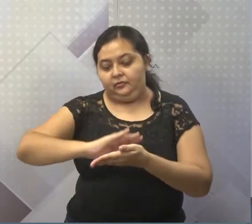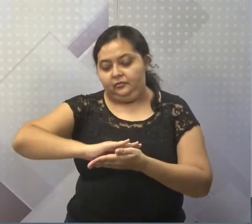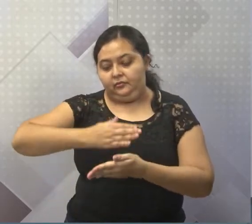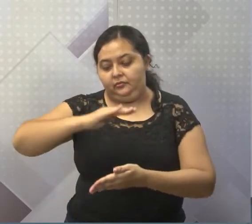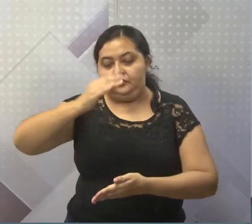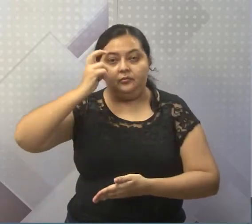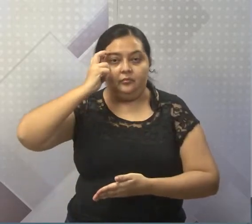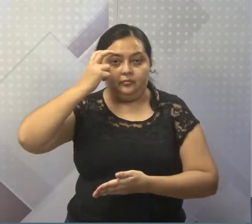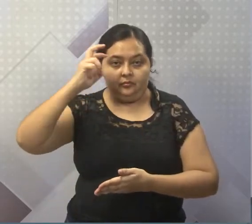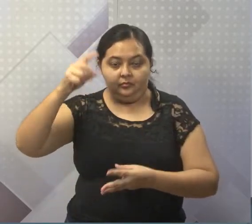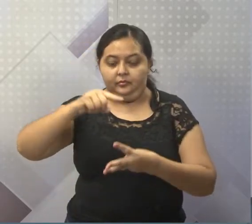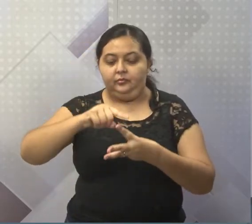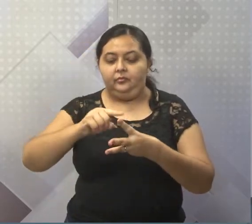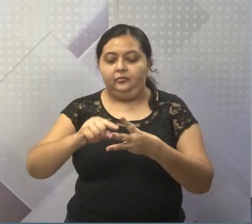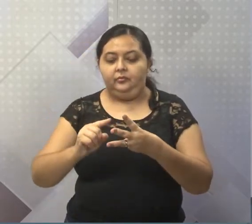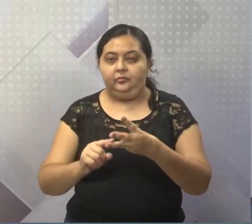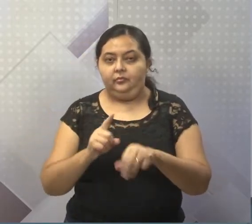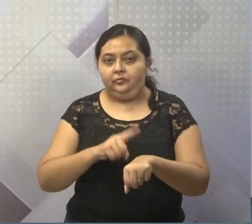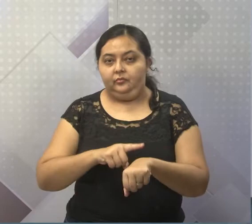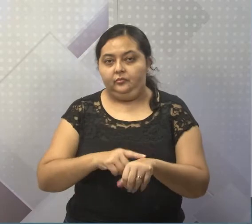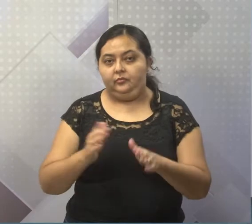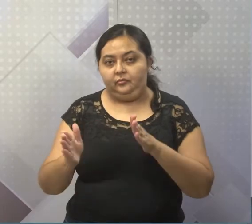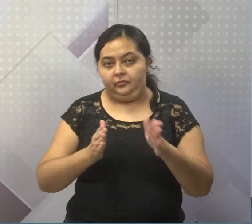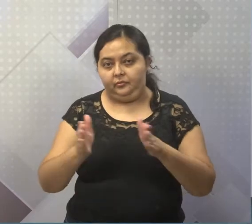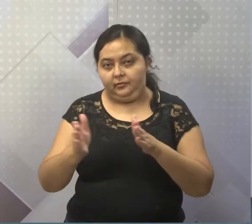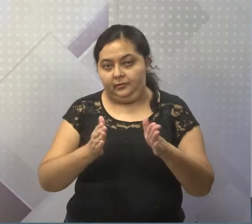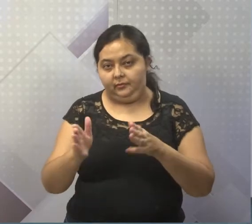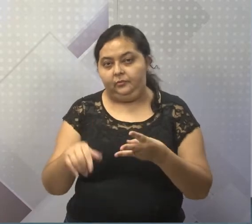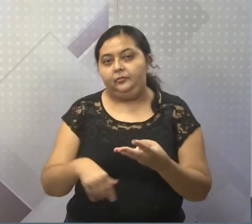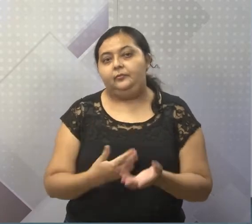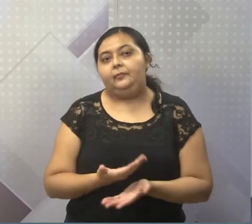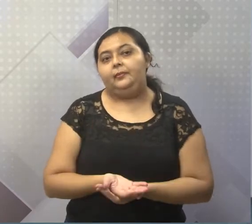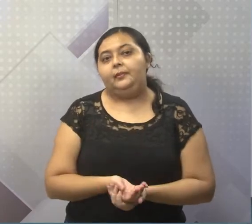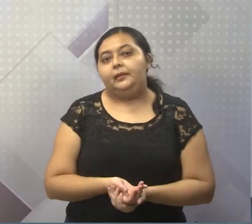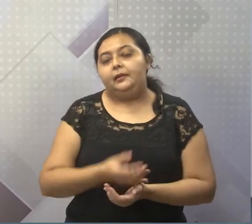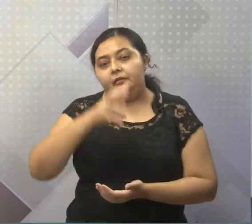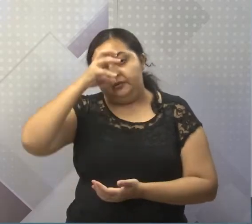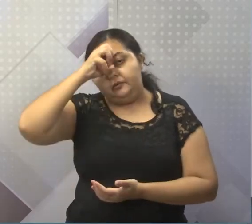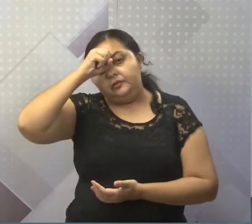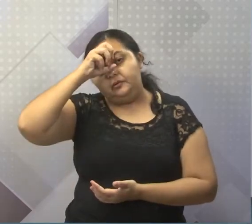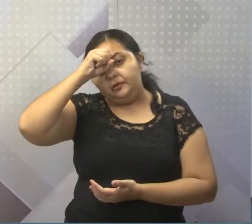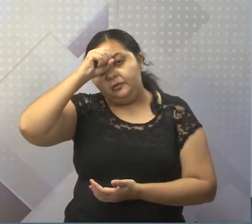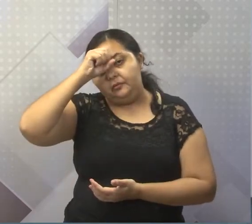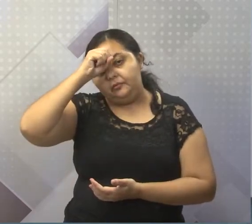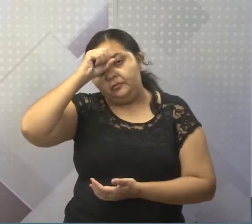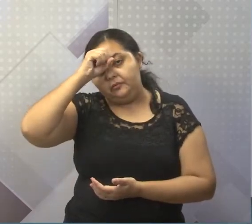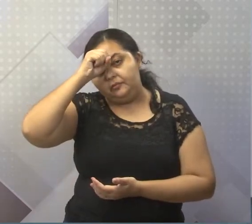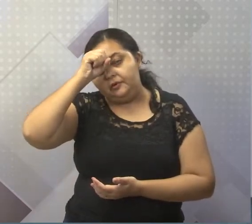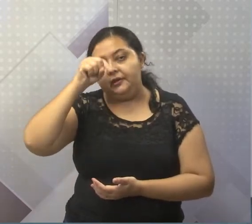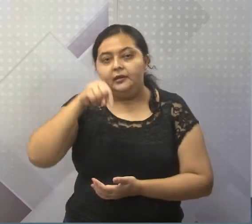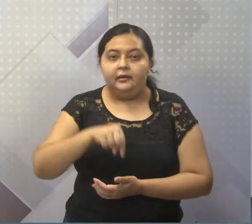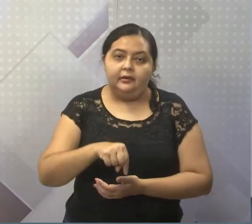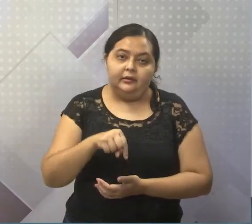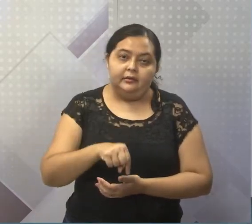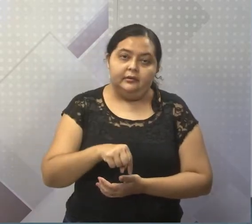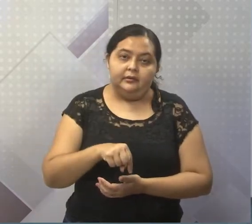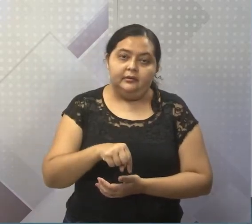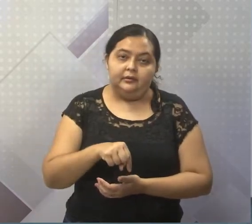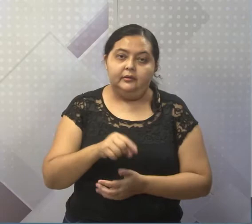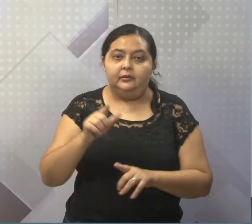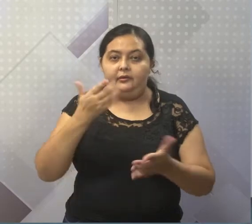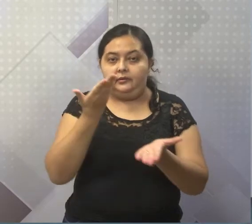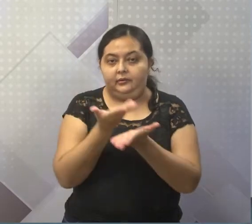renascimento cultural mas eu falo até os período bom então posso ver que você aprenda possa aprender aqui